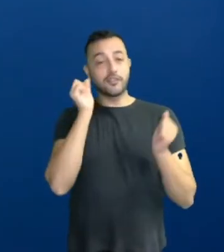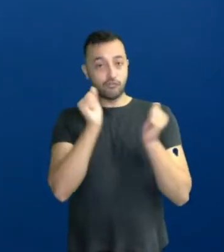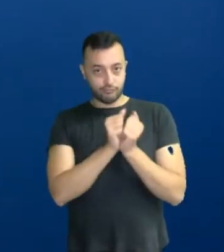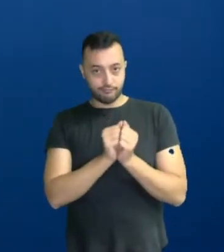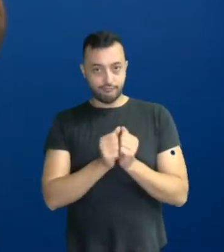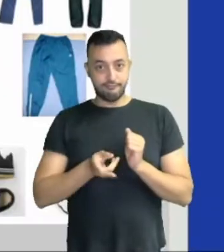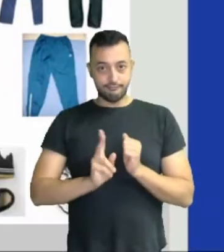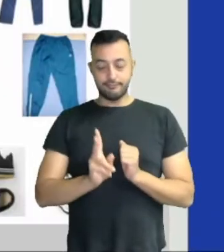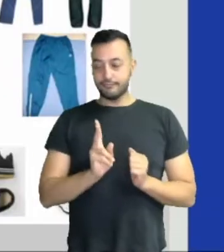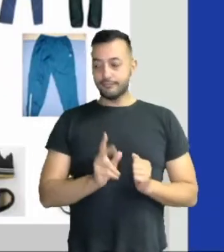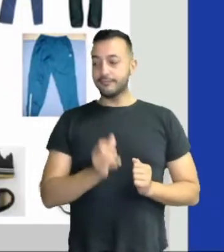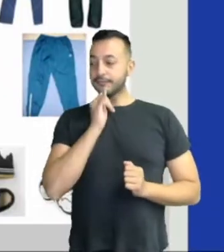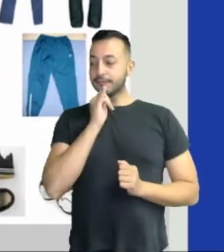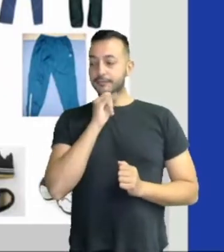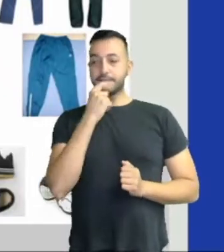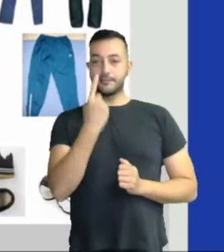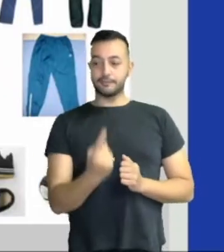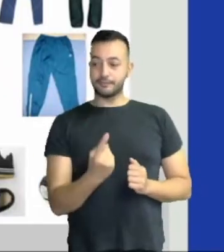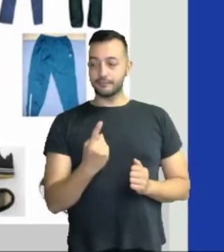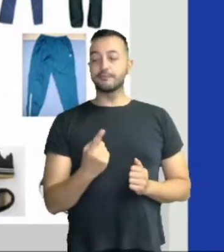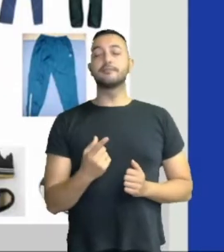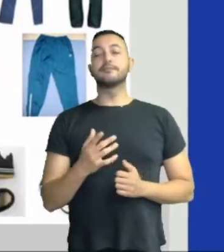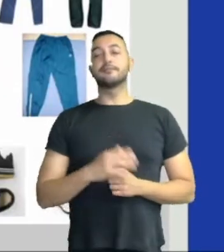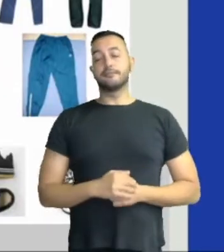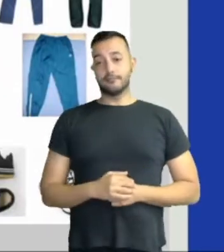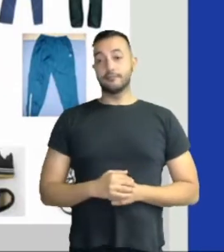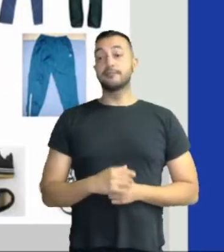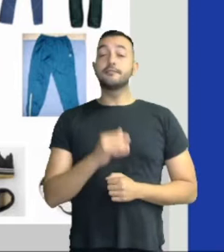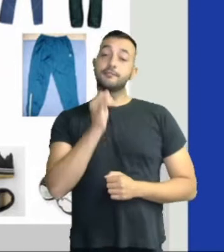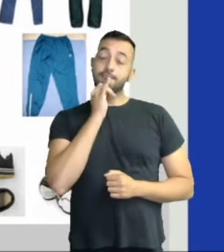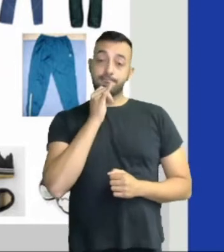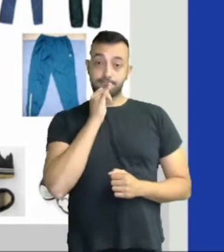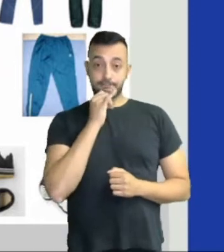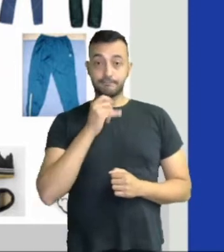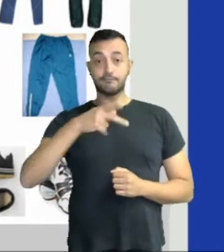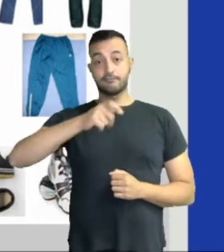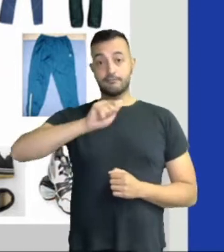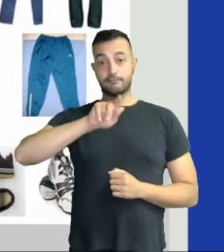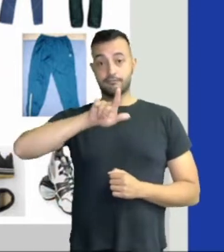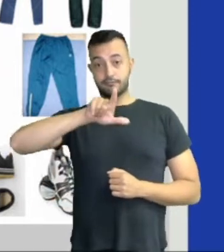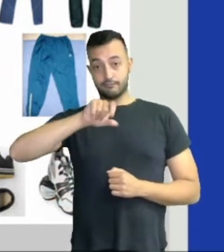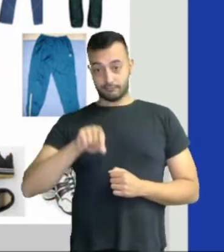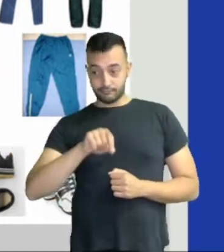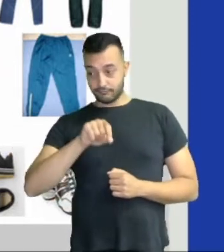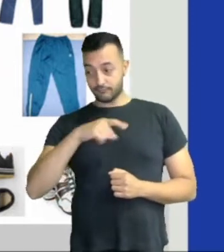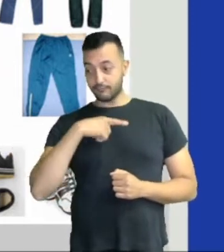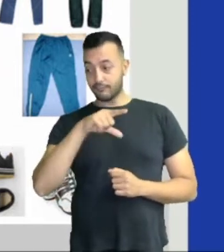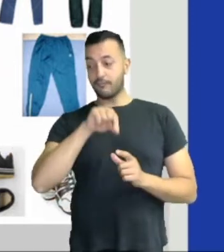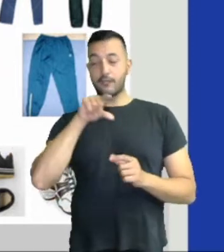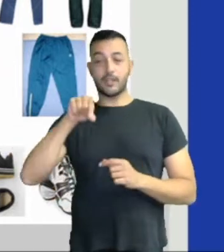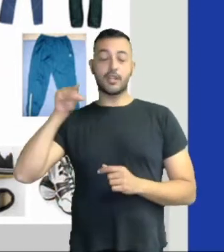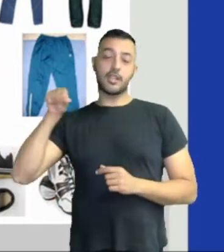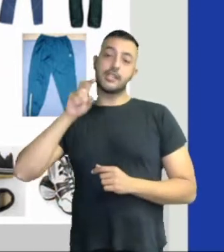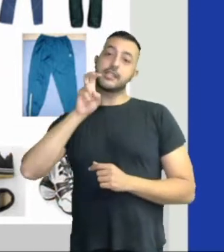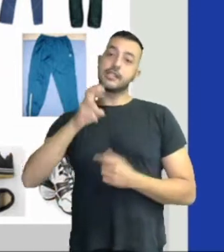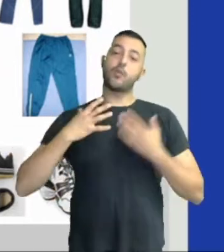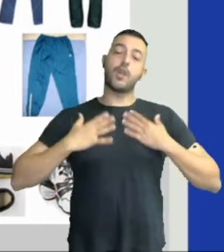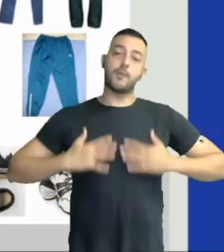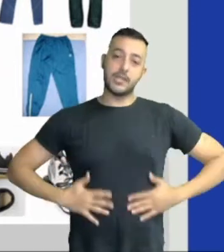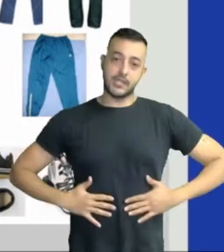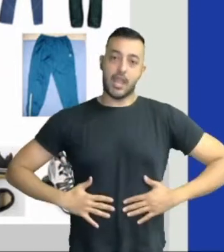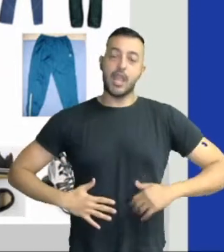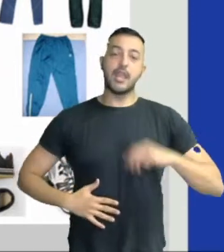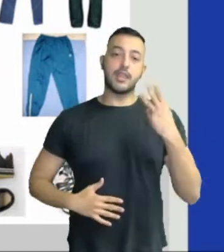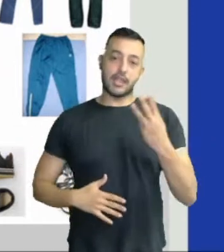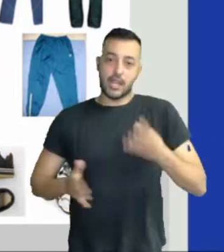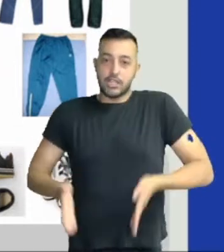Vamos lá? Exemplo 1. Por exemplo, vamos supor que Paulo tenha separado 5 camisetas, 3